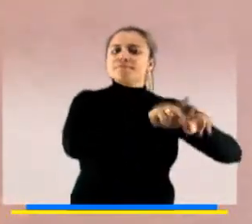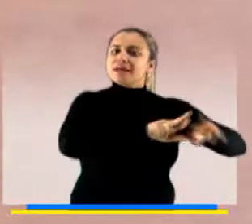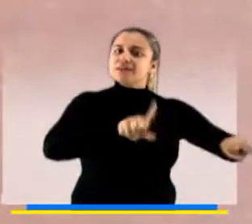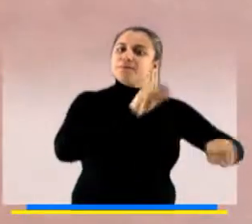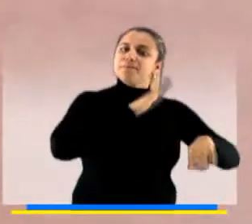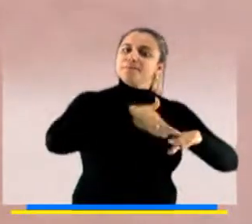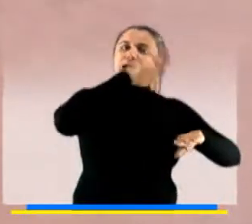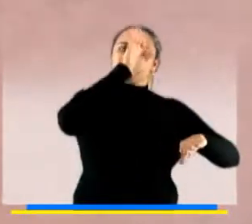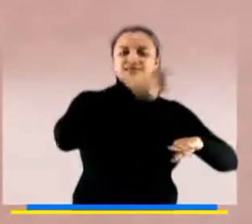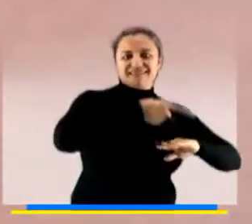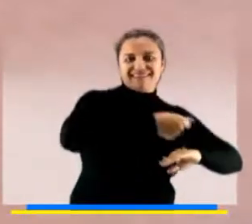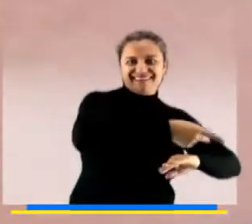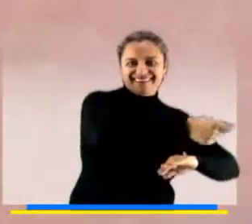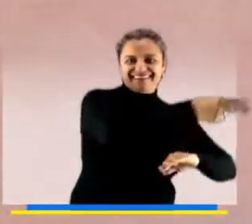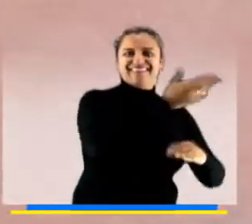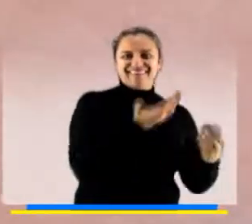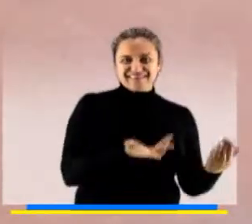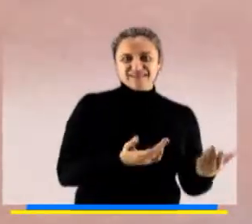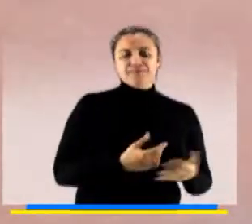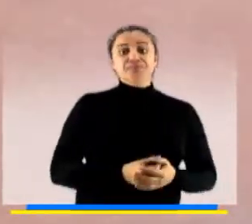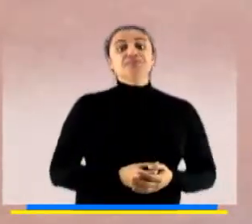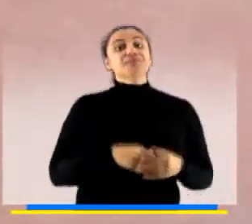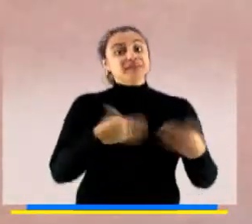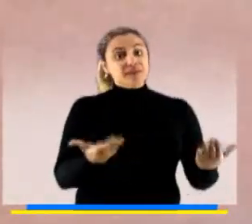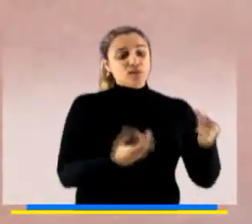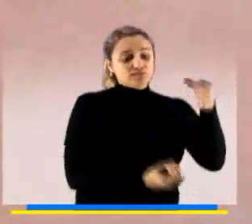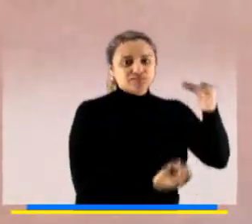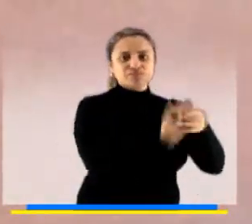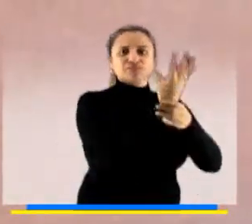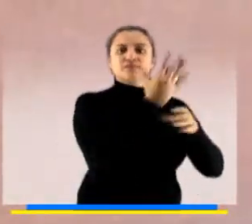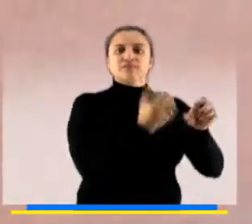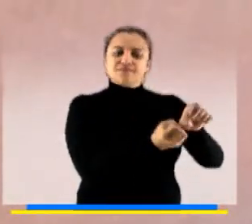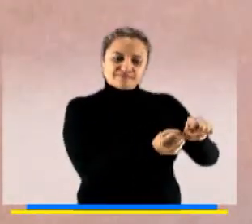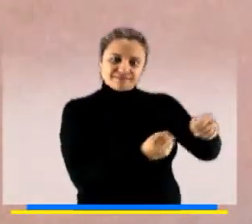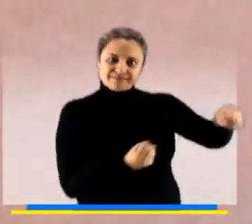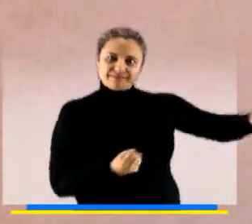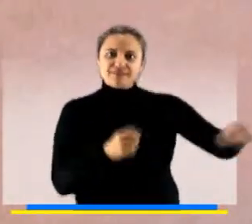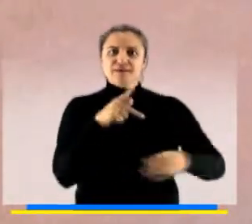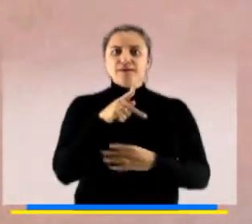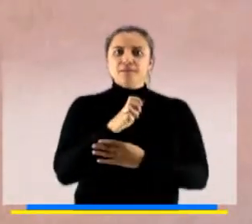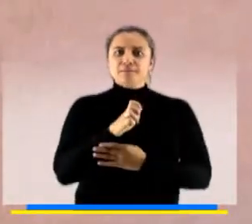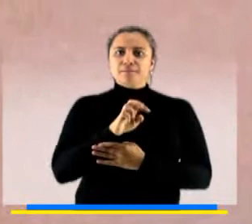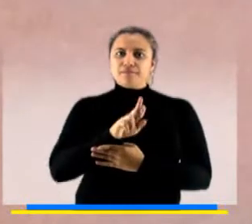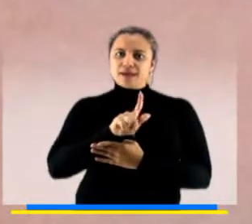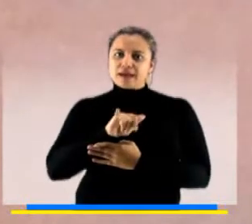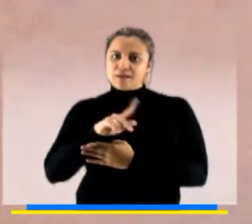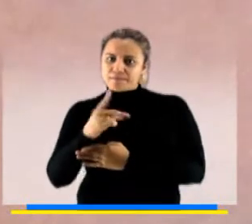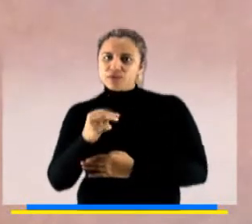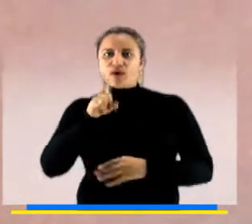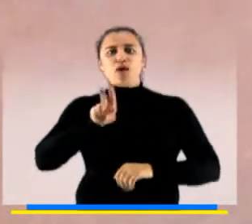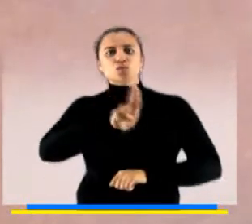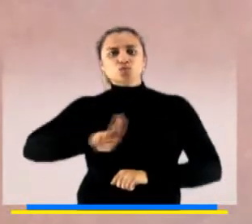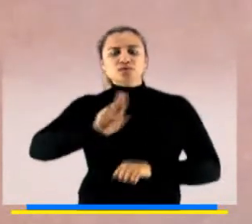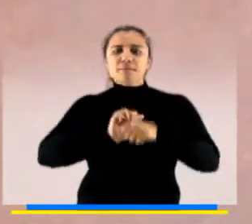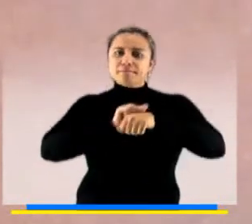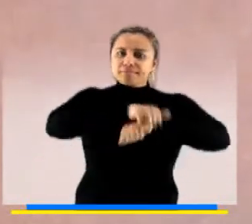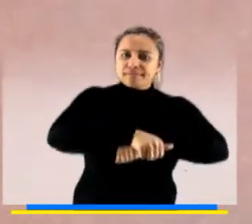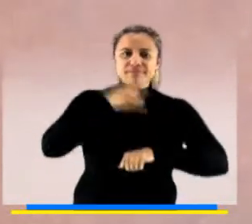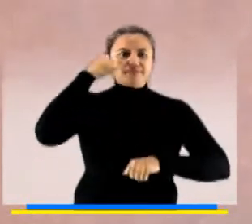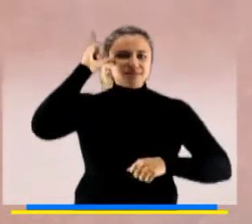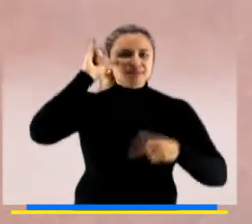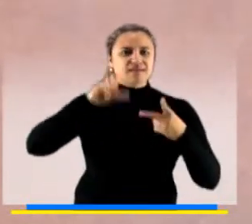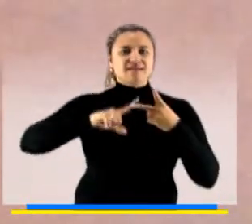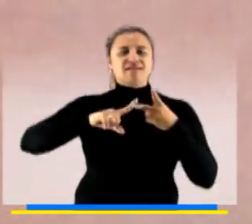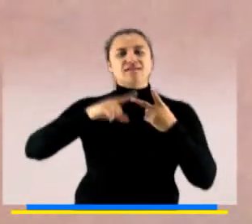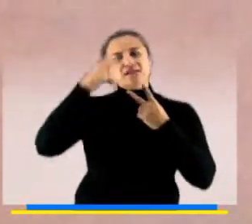mais vantajosos. Assim surgiu o pergaminho. Era feito de pele de bezerro, carneiro ou